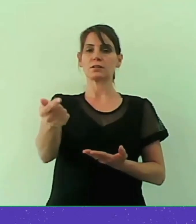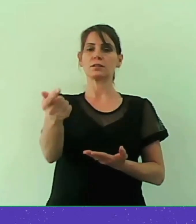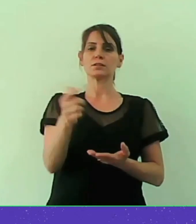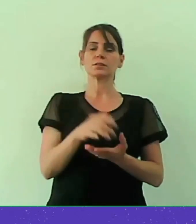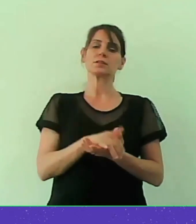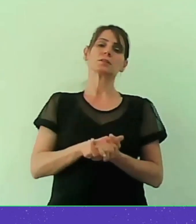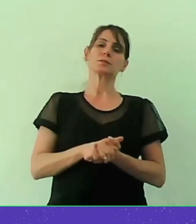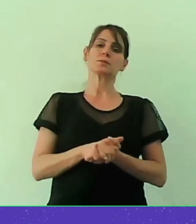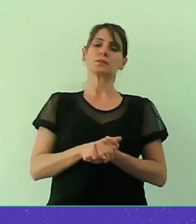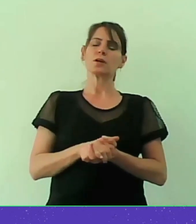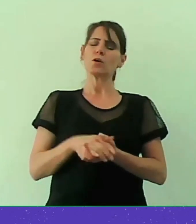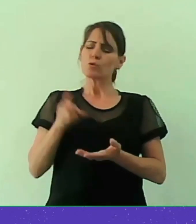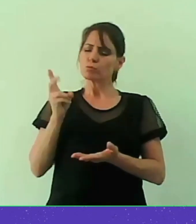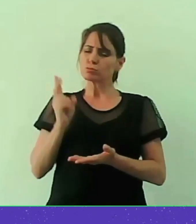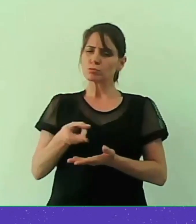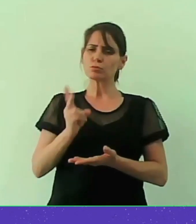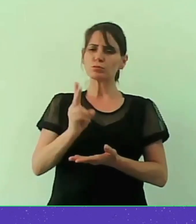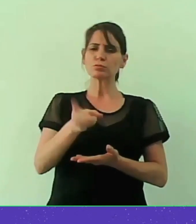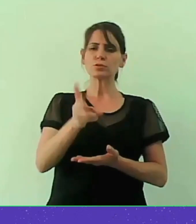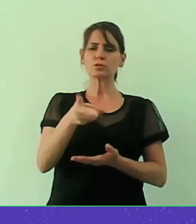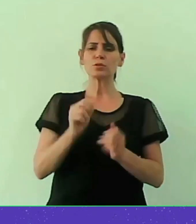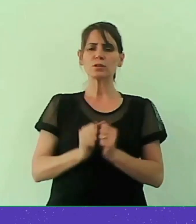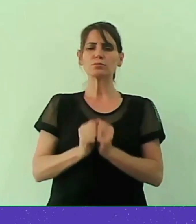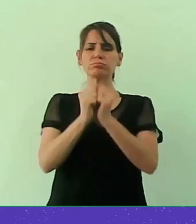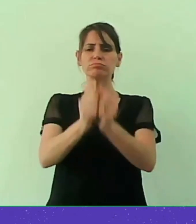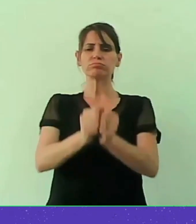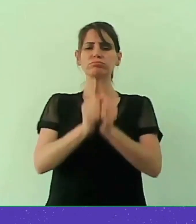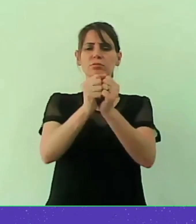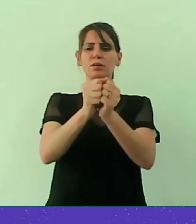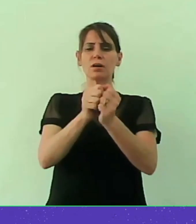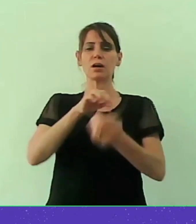Vamos continuar sendo pobres em espírito.